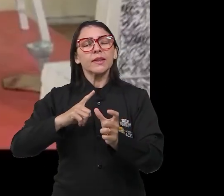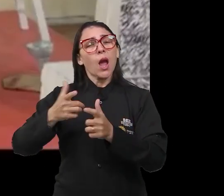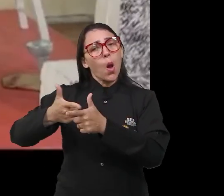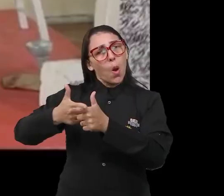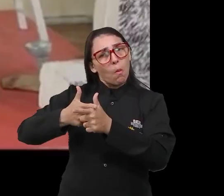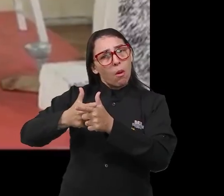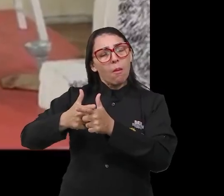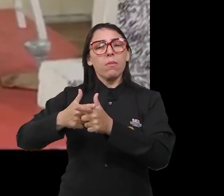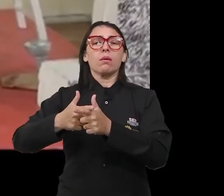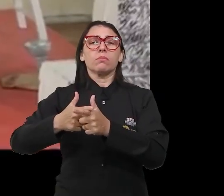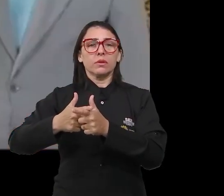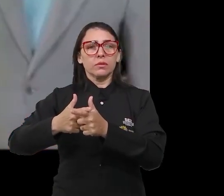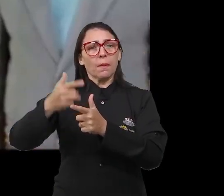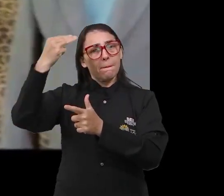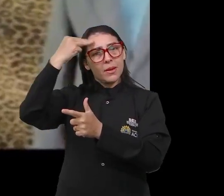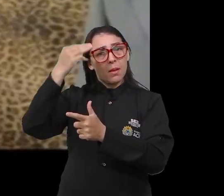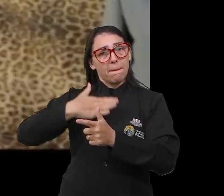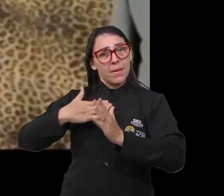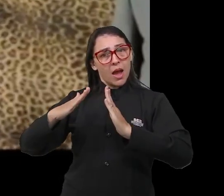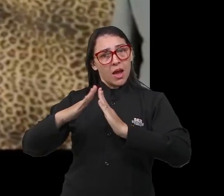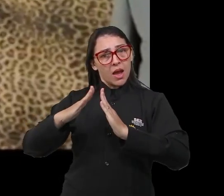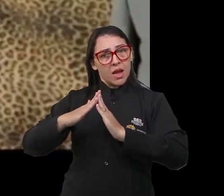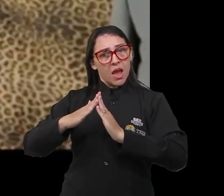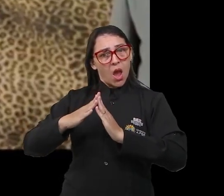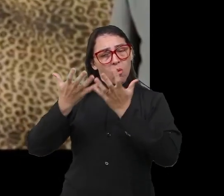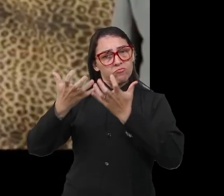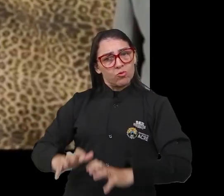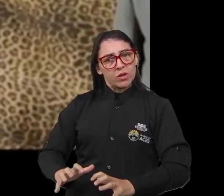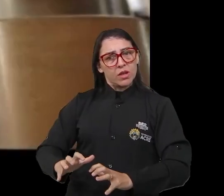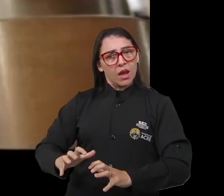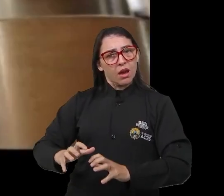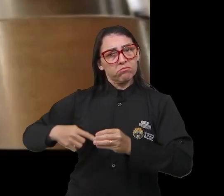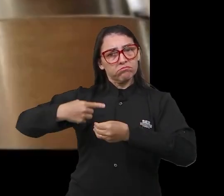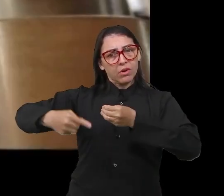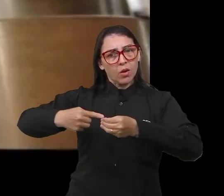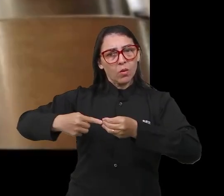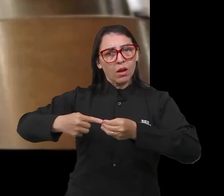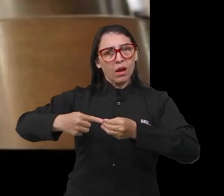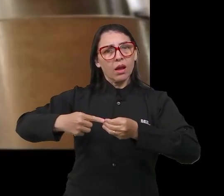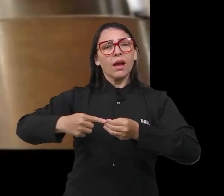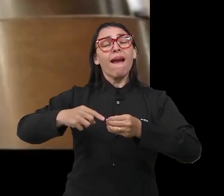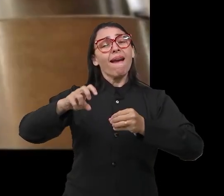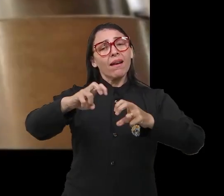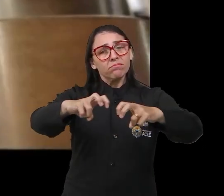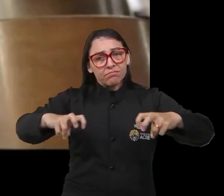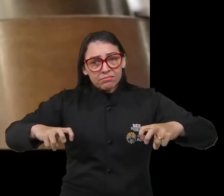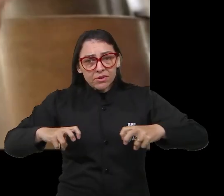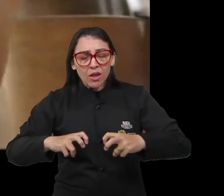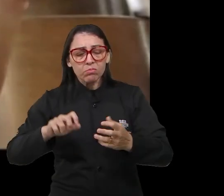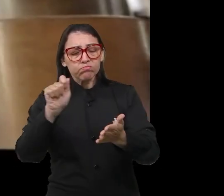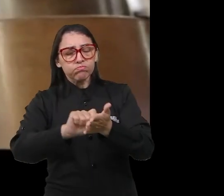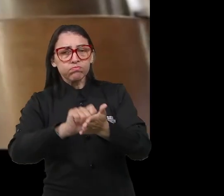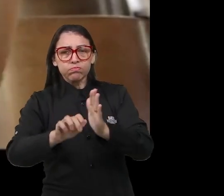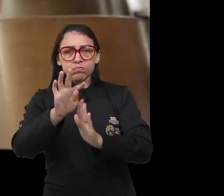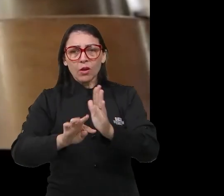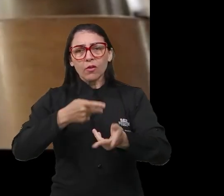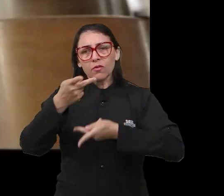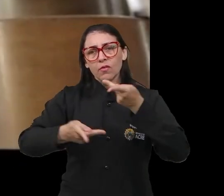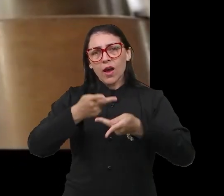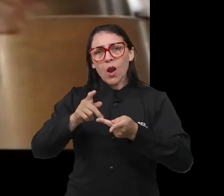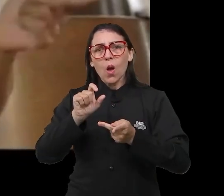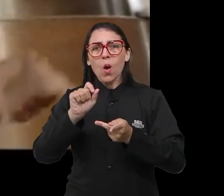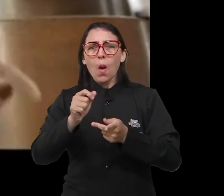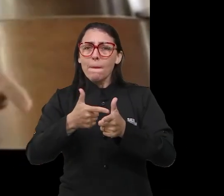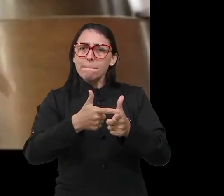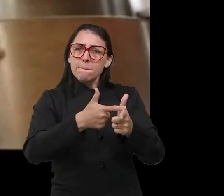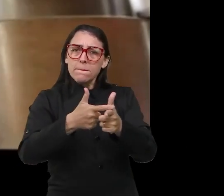Na minha casa, eu não quero maluco. Cada um sentou, escrevemos um texto, cada um falou, né, o